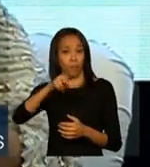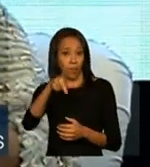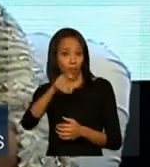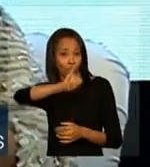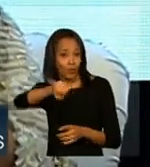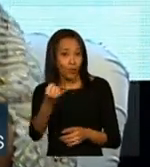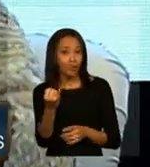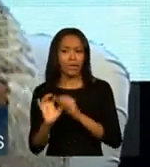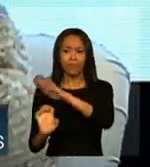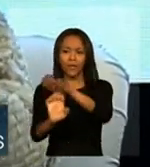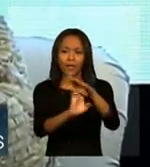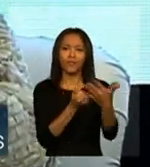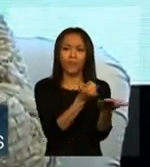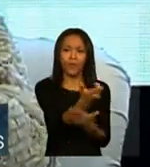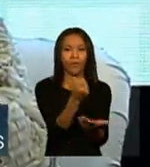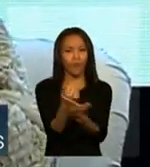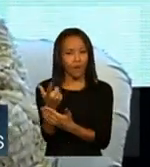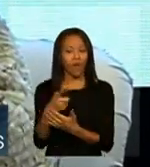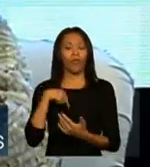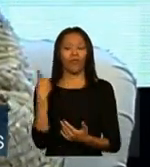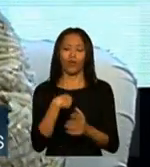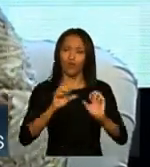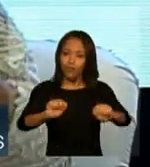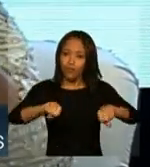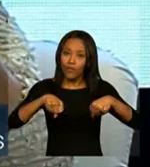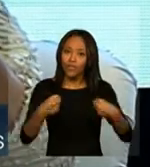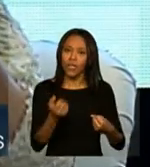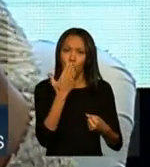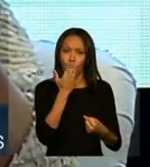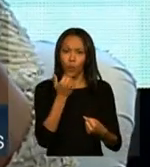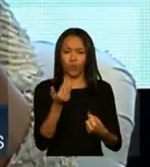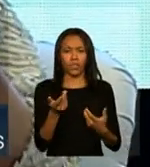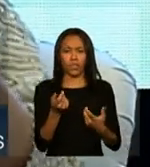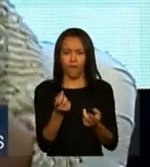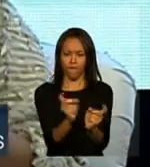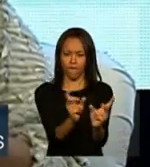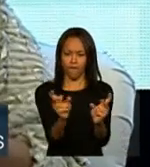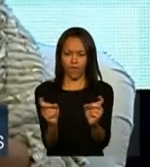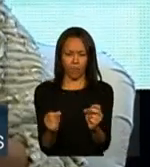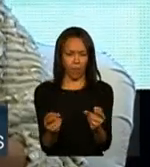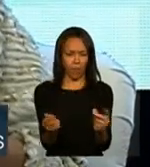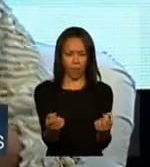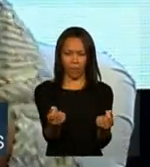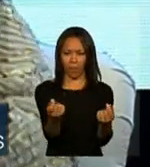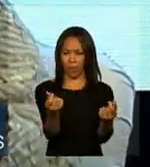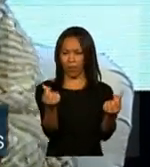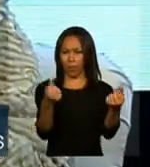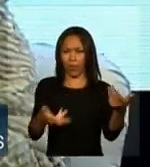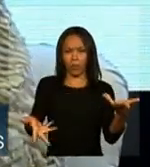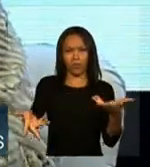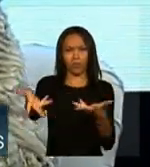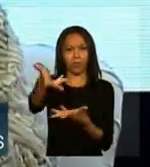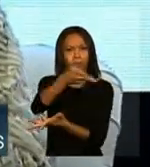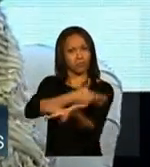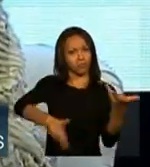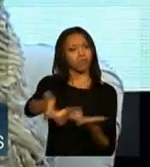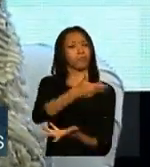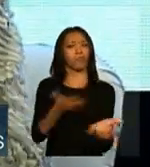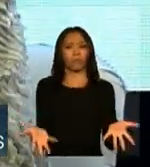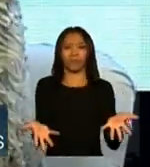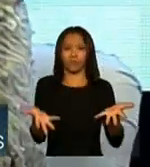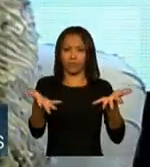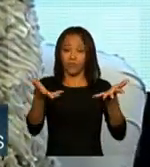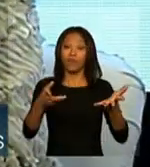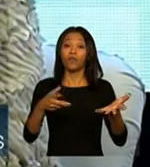para o PAA. Nós fortalecemos a nossa economia local, dinamizamos os nossos pequenos municípios e nós